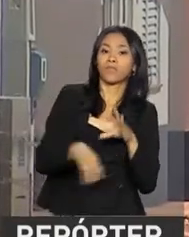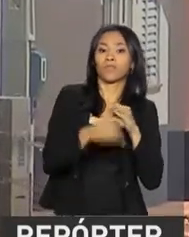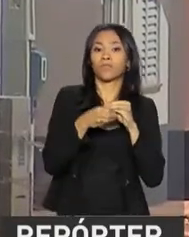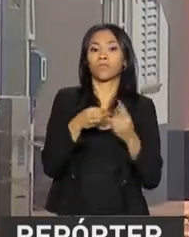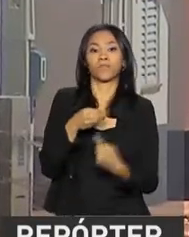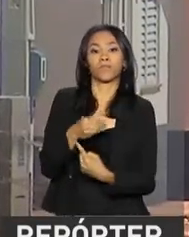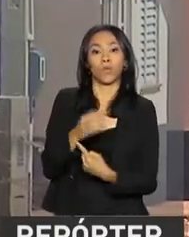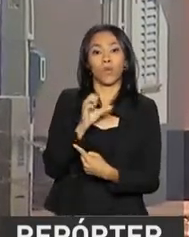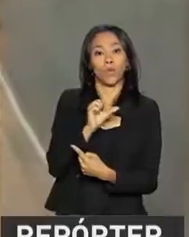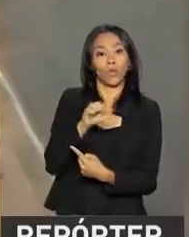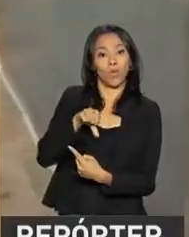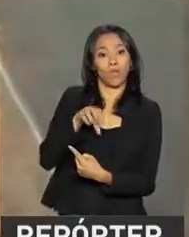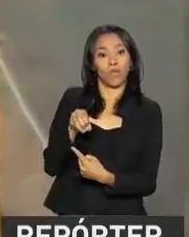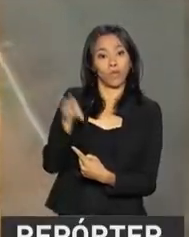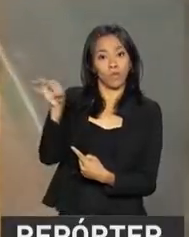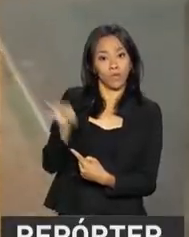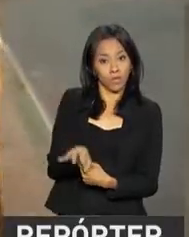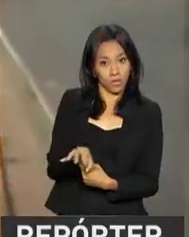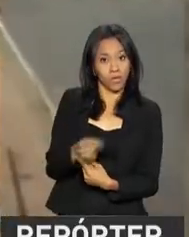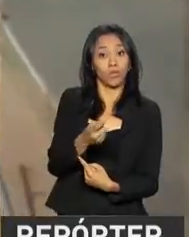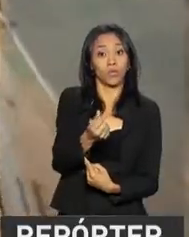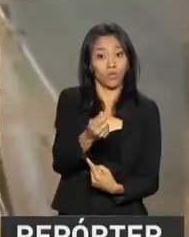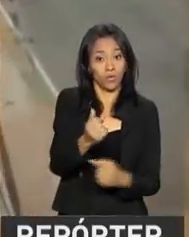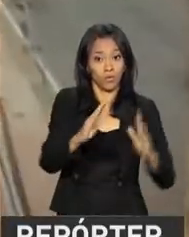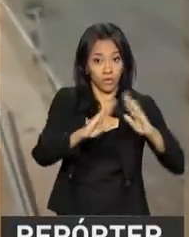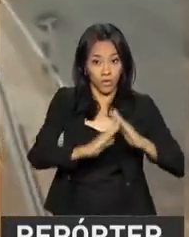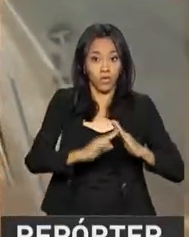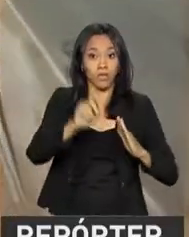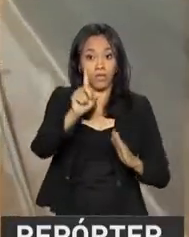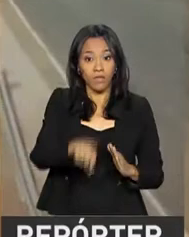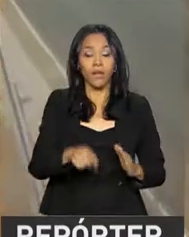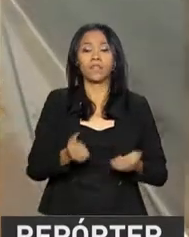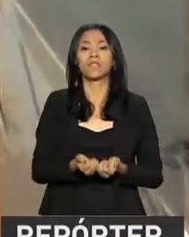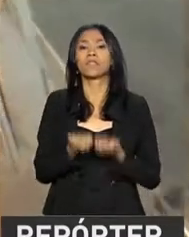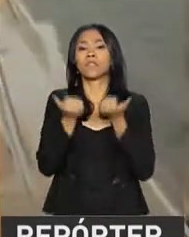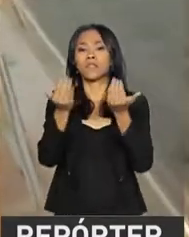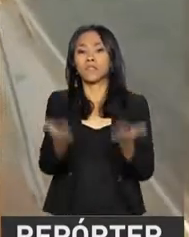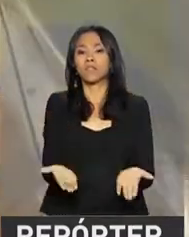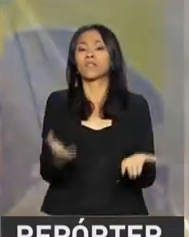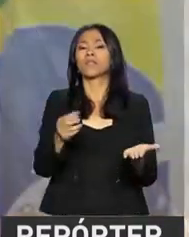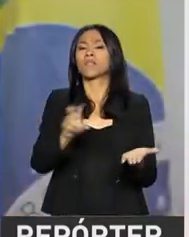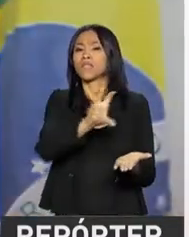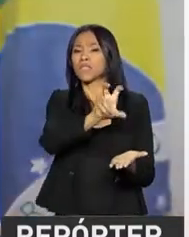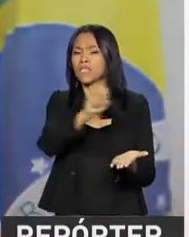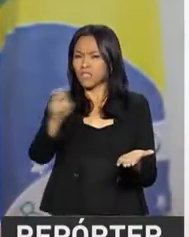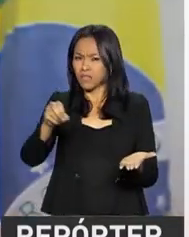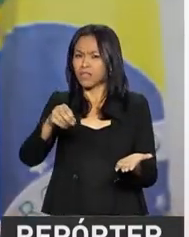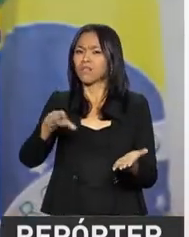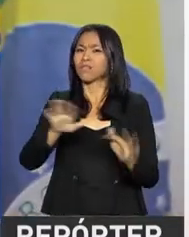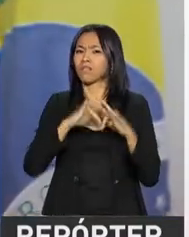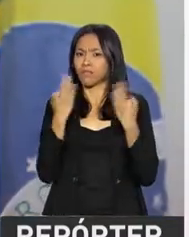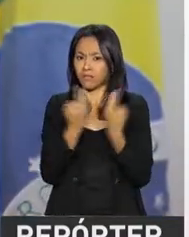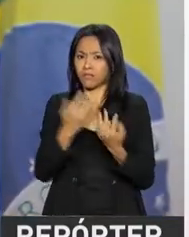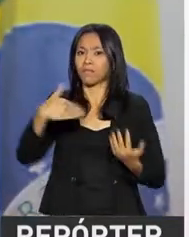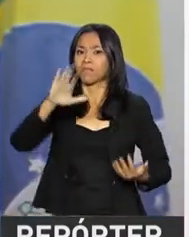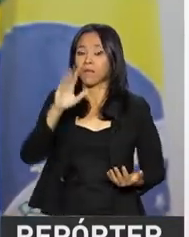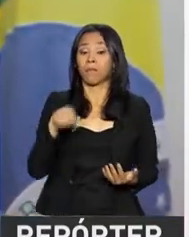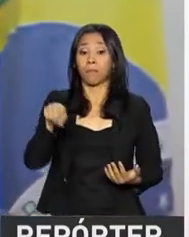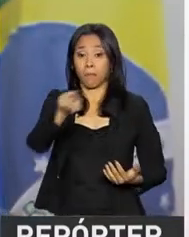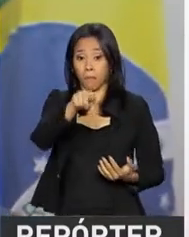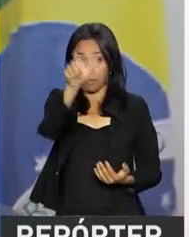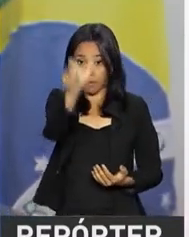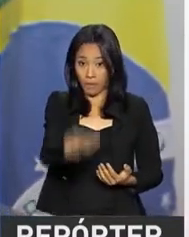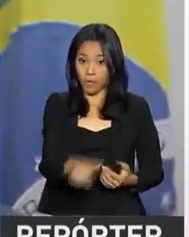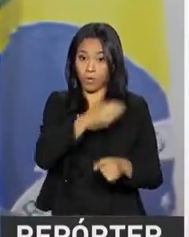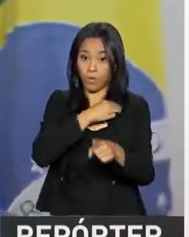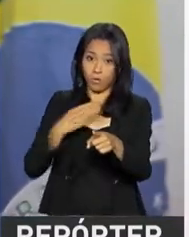do valor do imóvel vão ser beneficiadas 528 famílias do distrito federal para o ministro das cidades esse